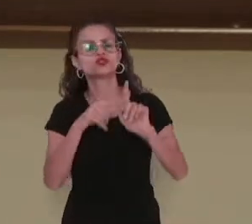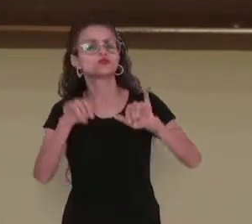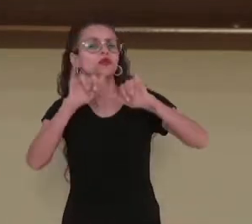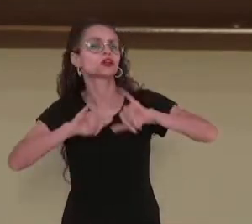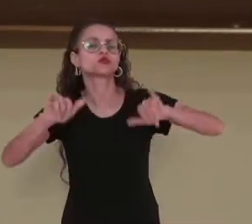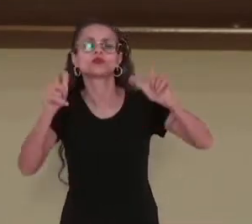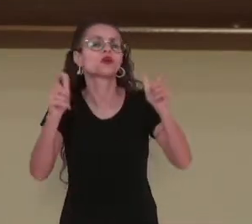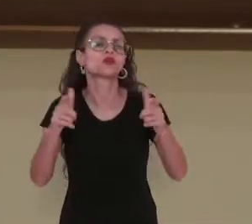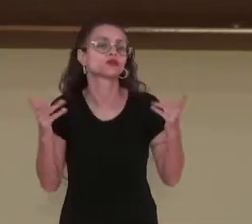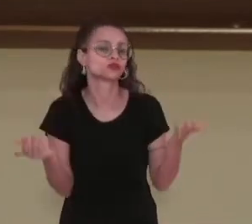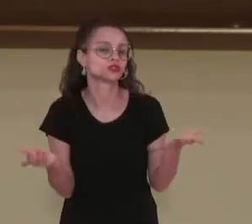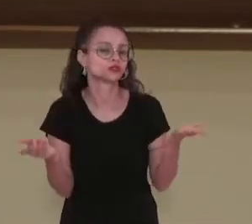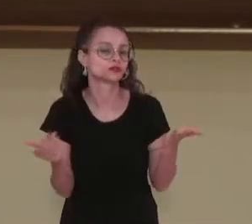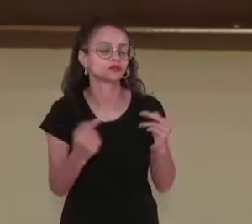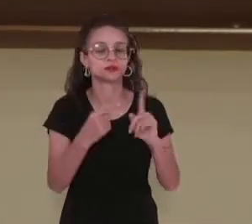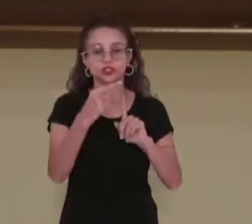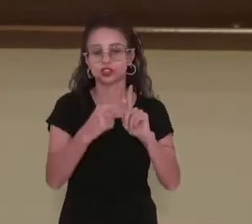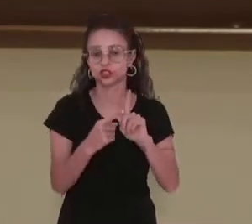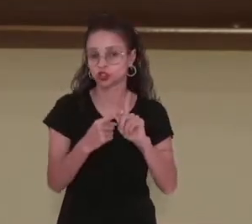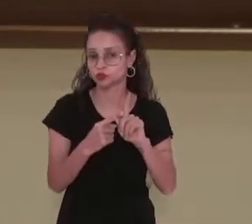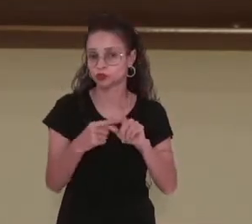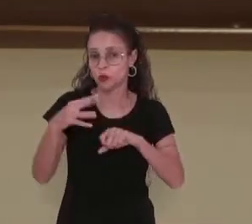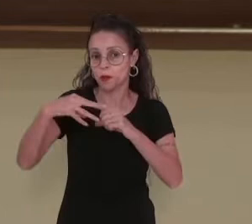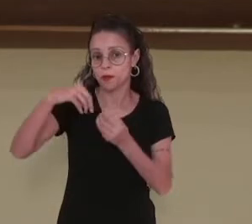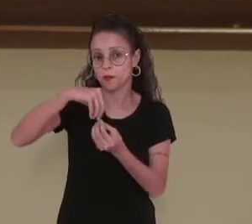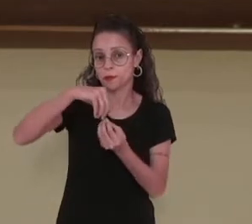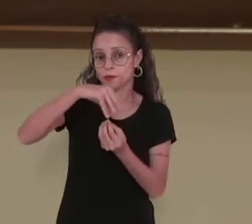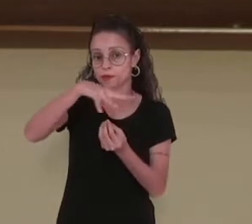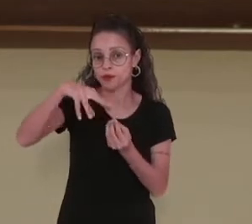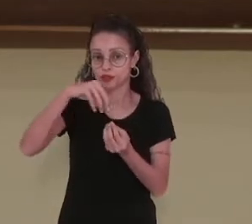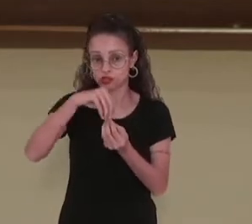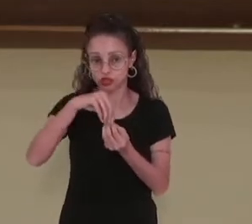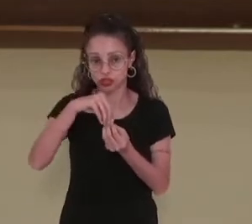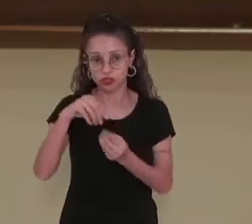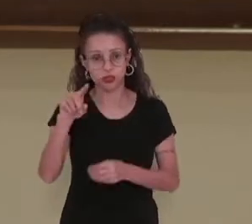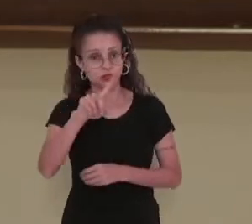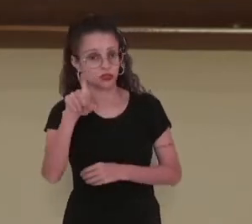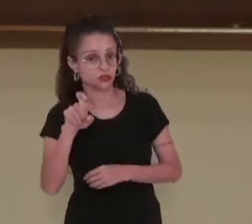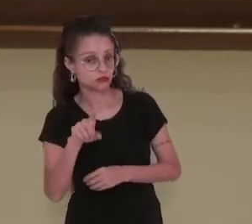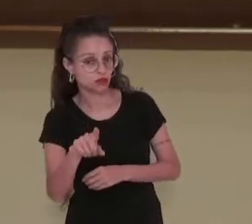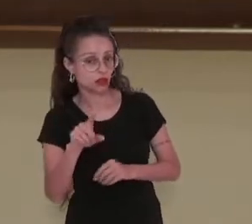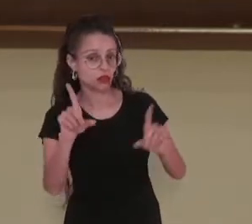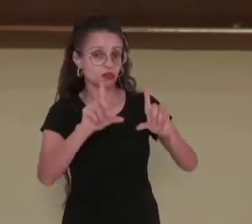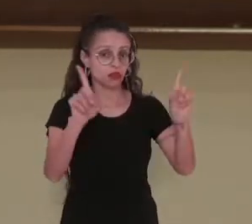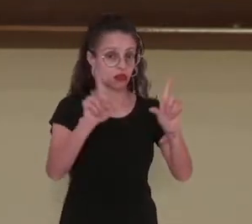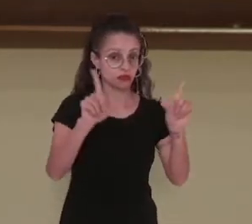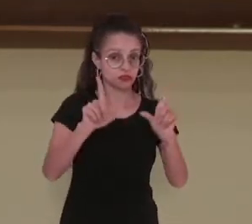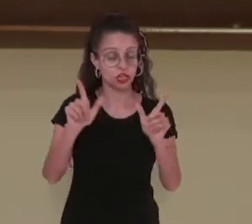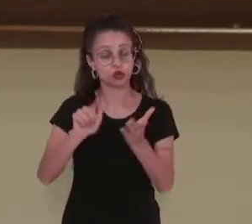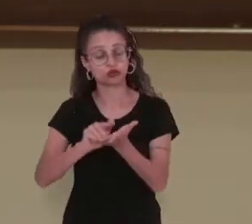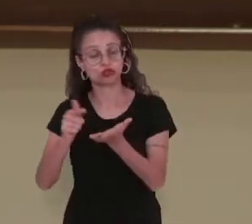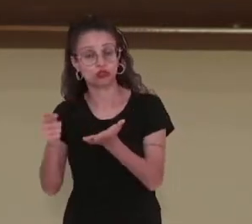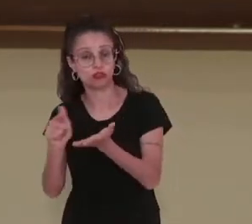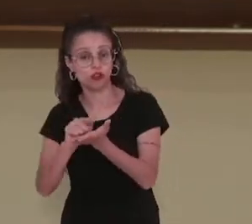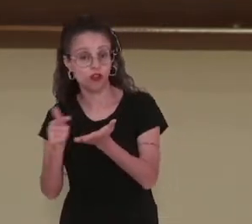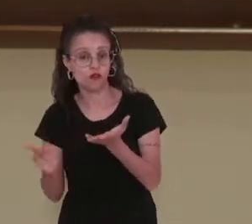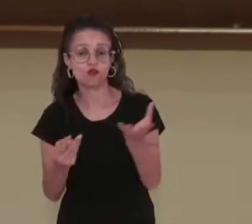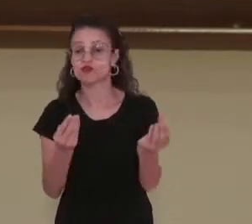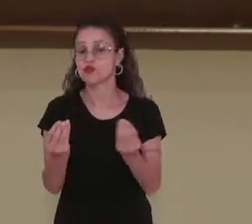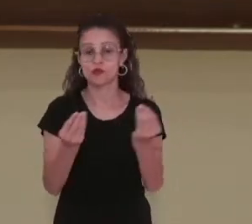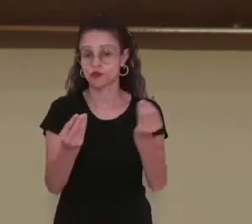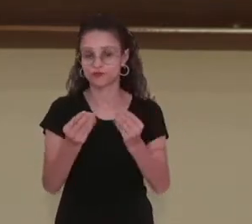circulando? Em que tipo de mídia? Será que é televisiva, jornalística? Como